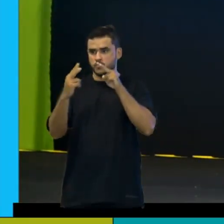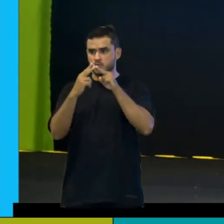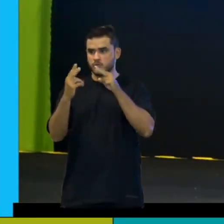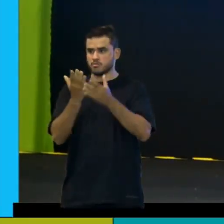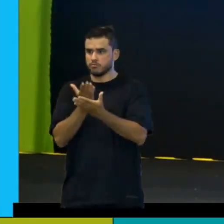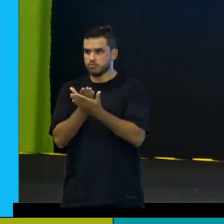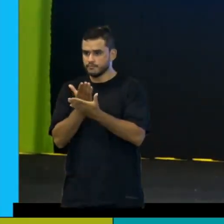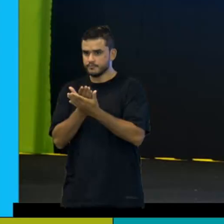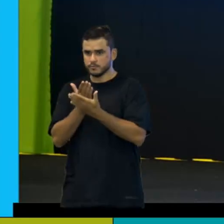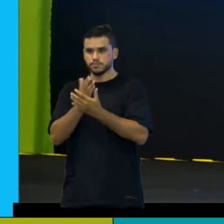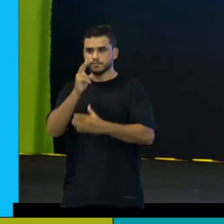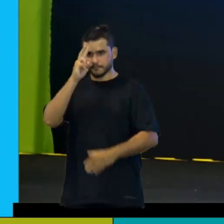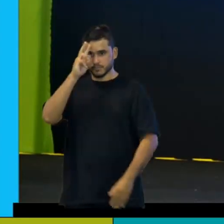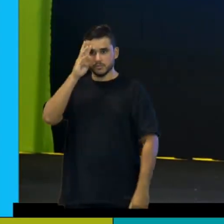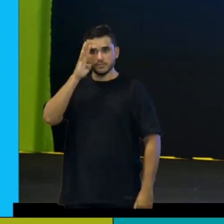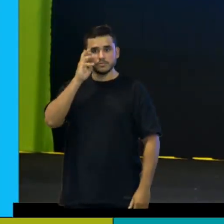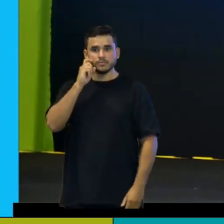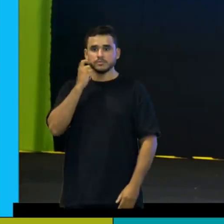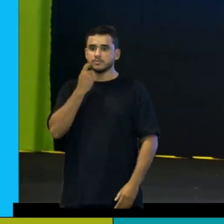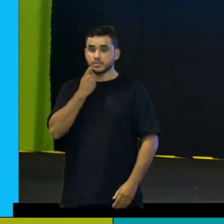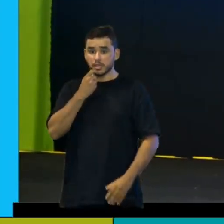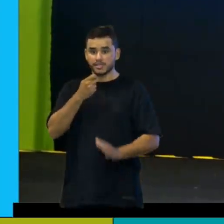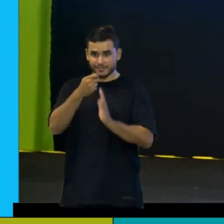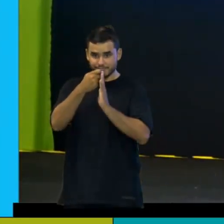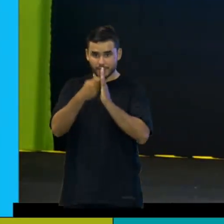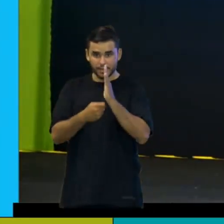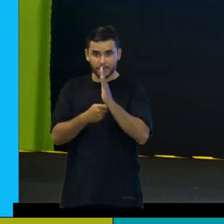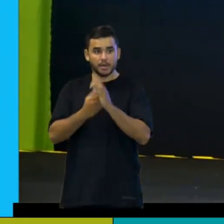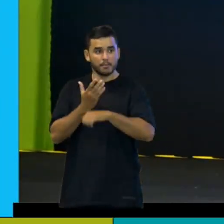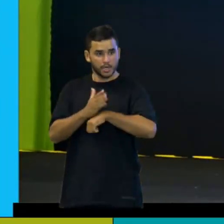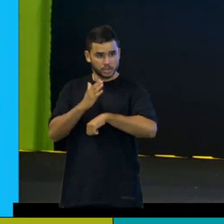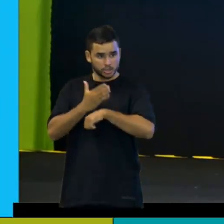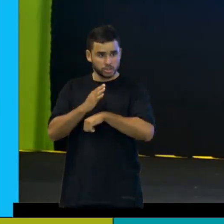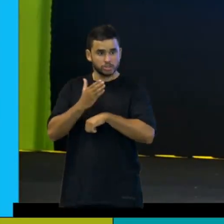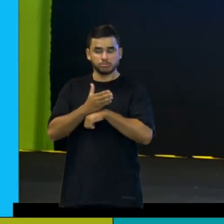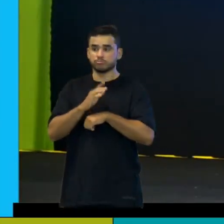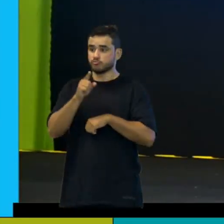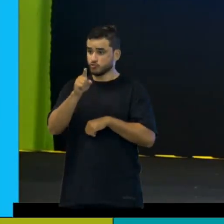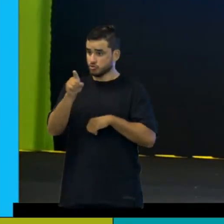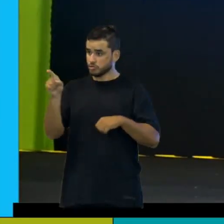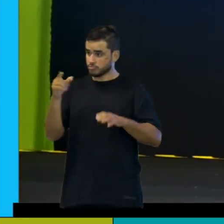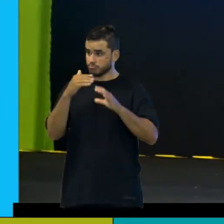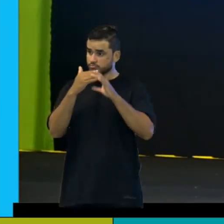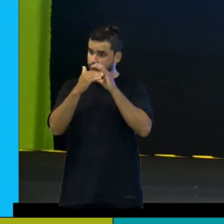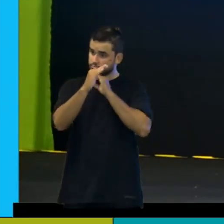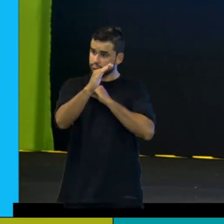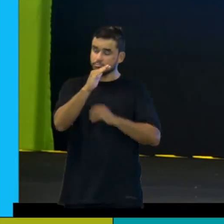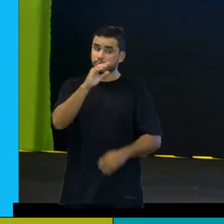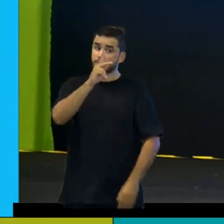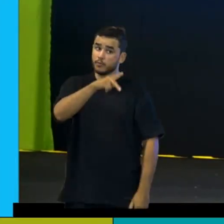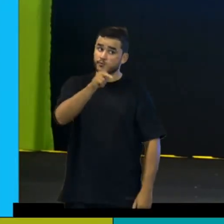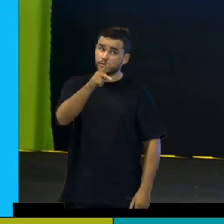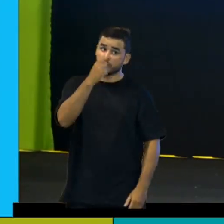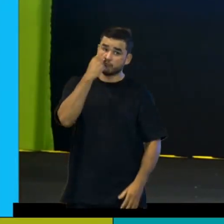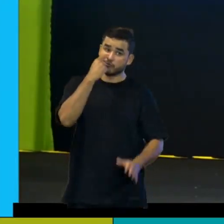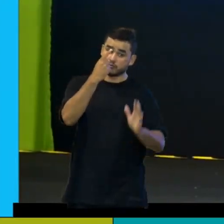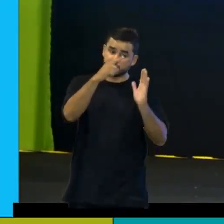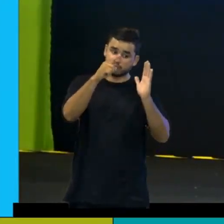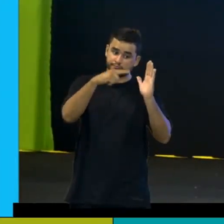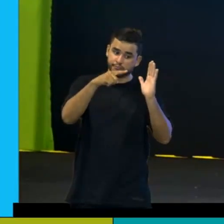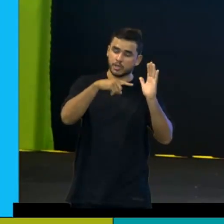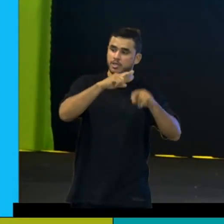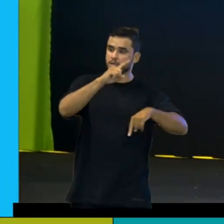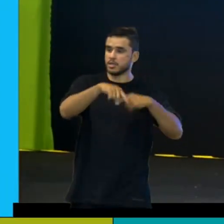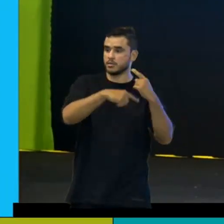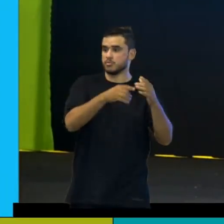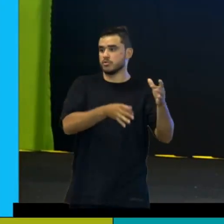redações, mandar para os professores corrigirem, receber o feedback deles. De preferência, nesse último mês, galera, vamos fazer uma